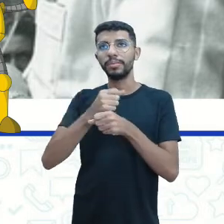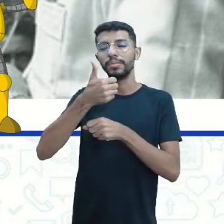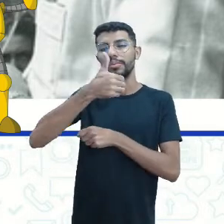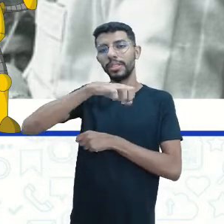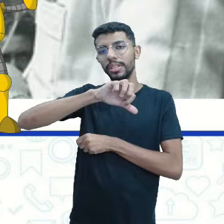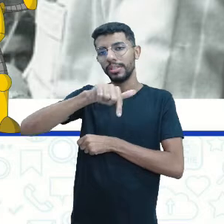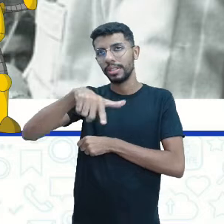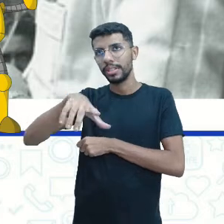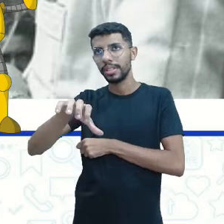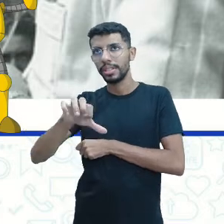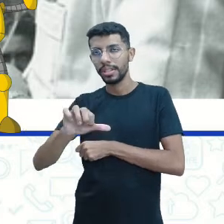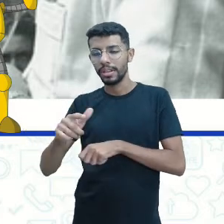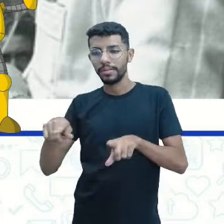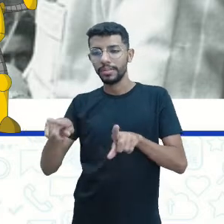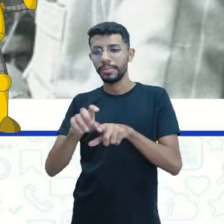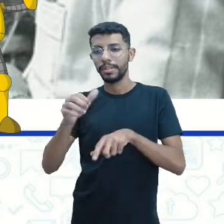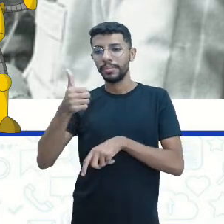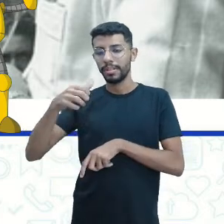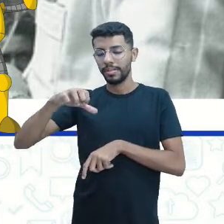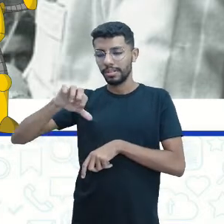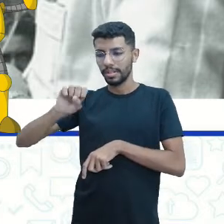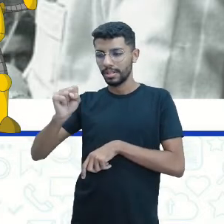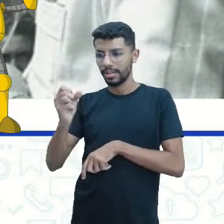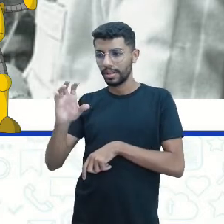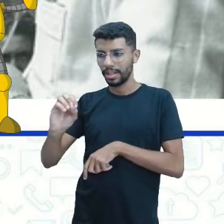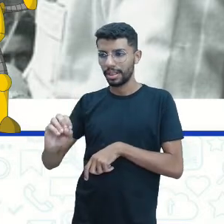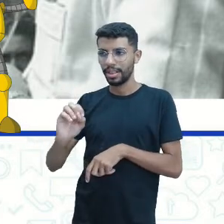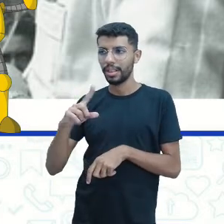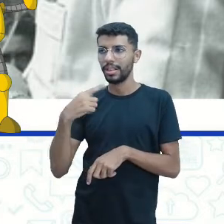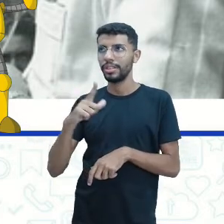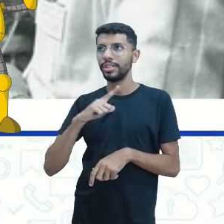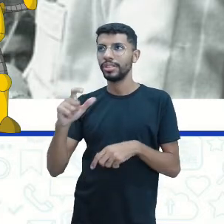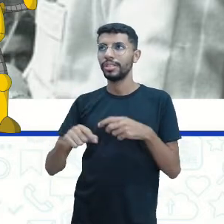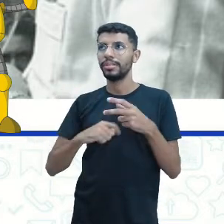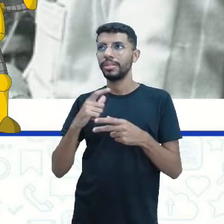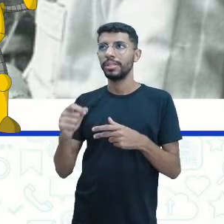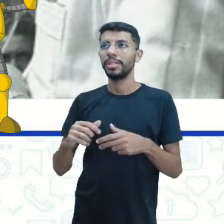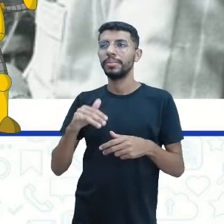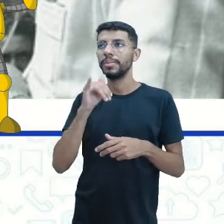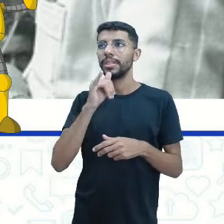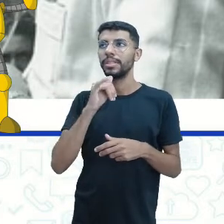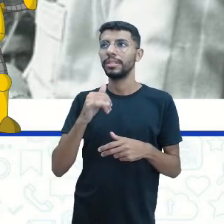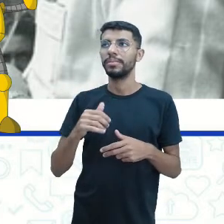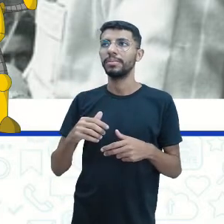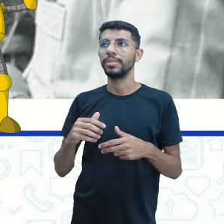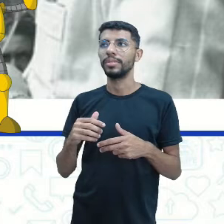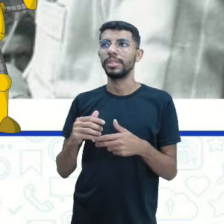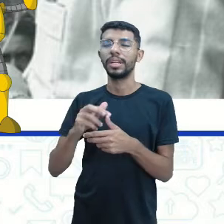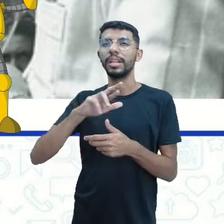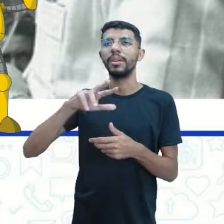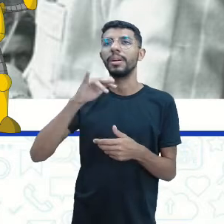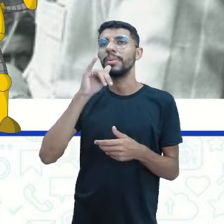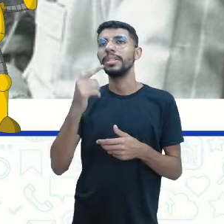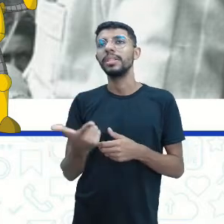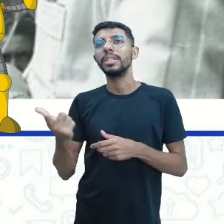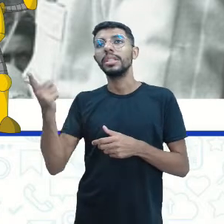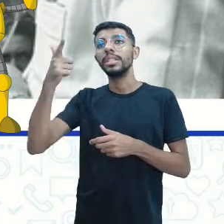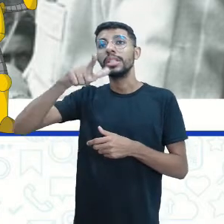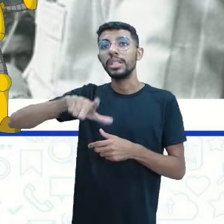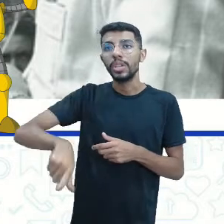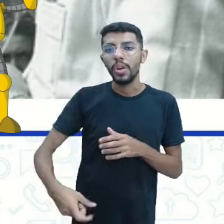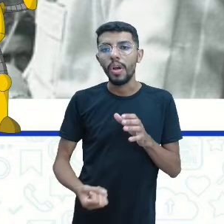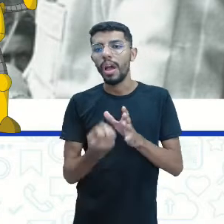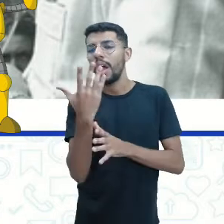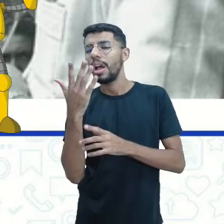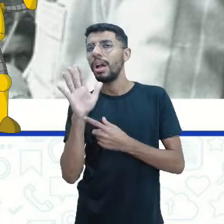entre 1979 e 80, nós vamos ter diria assim, não seria um restabelecimento ou ressurgimento, mas